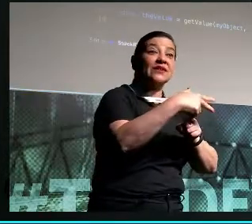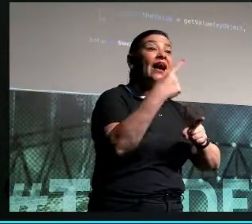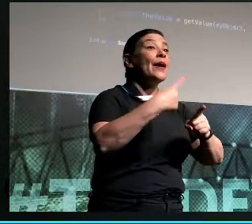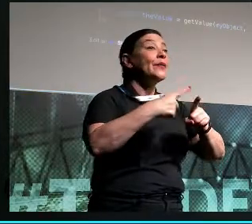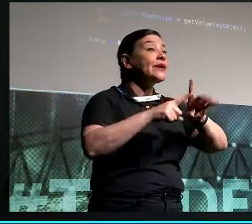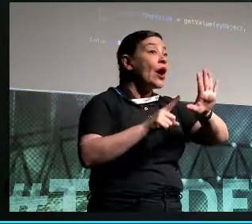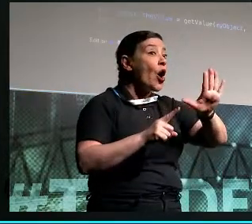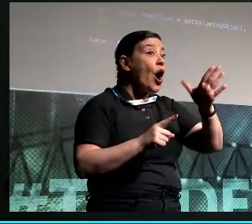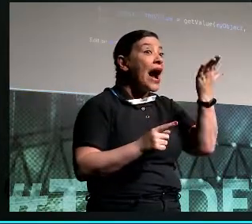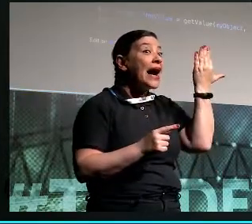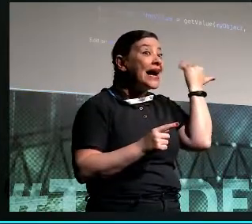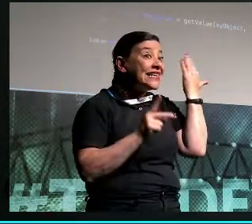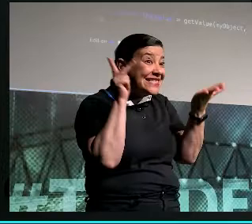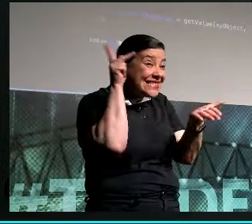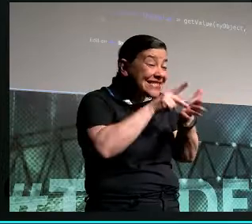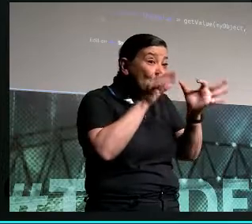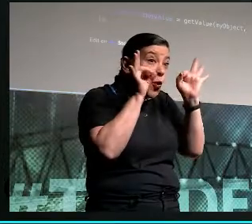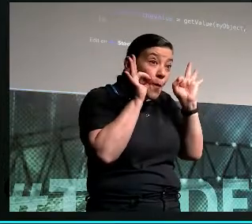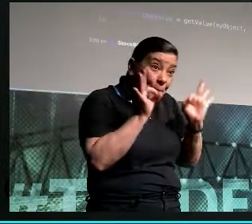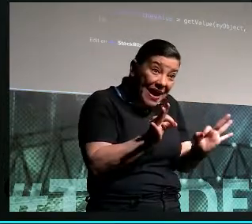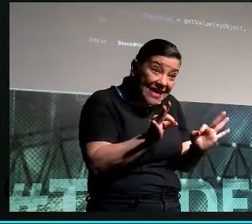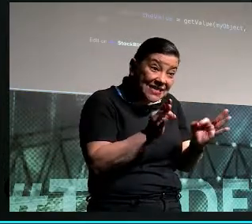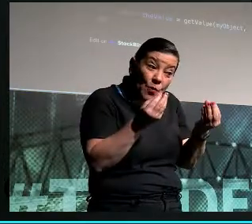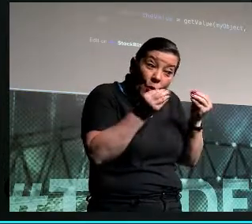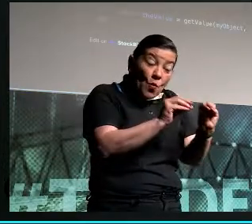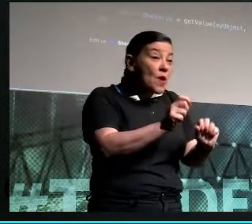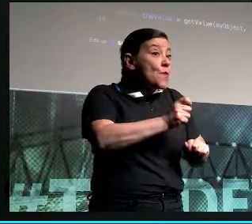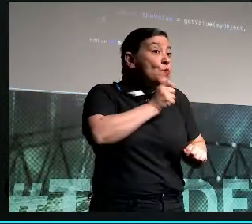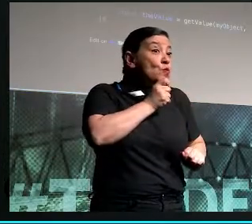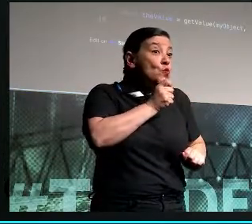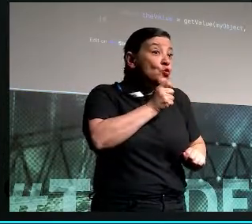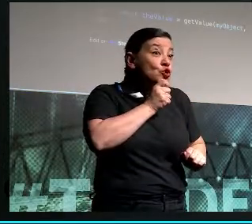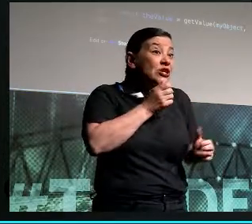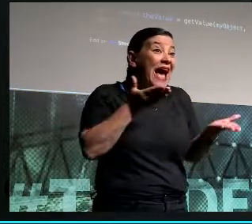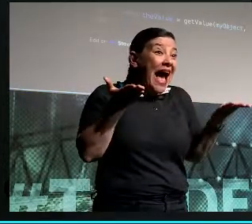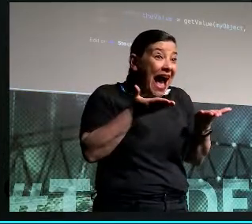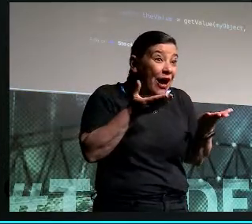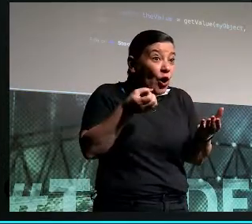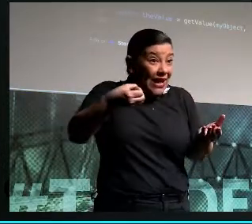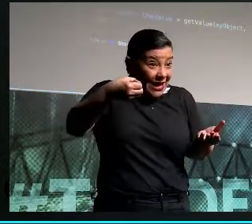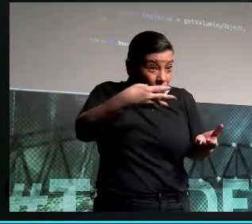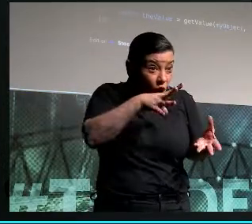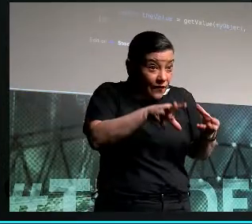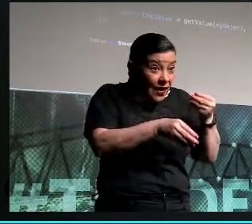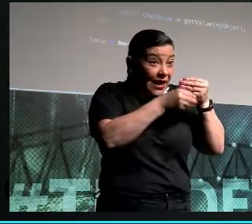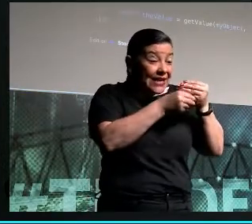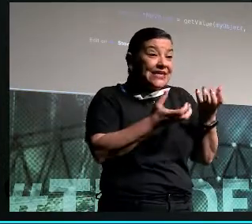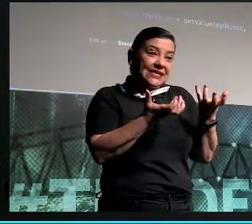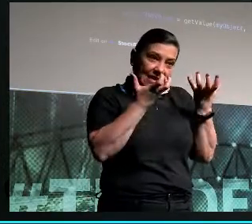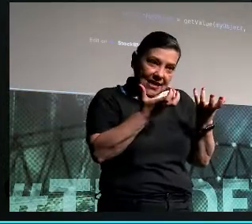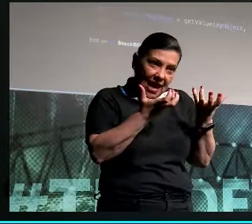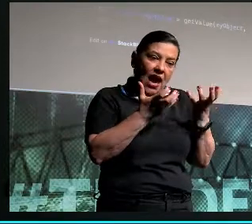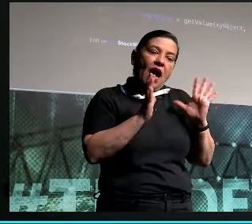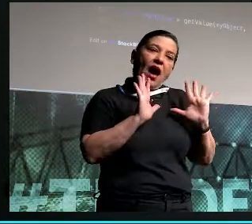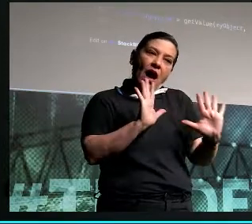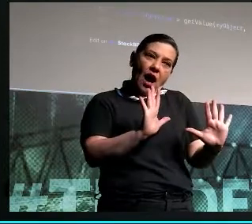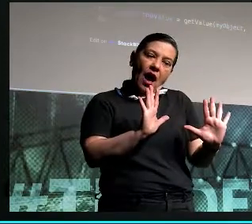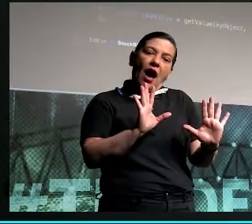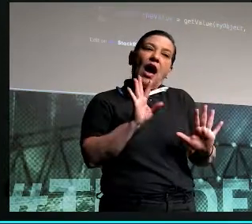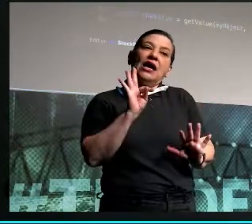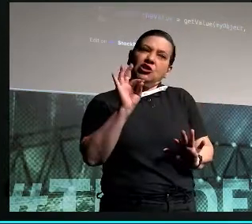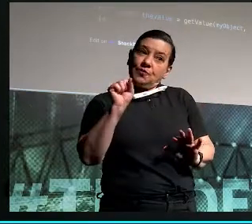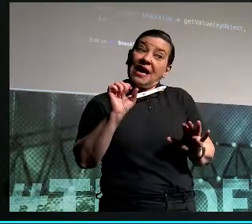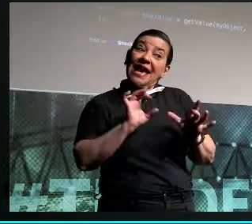tinha essa propriedade aqui. Mas se você tentar editar uma propriedade existente com o mesmo tipo, ele vai deixar, a não ser